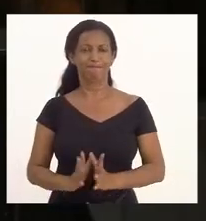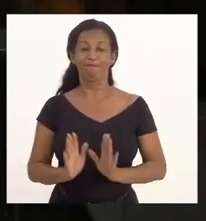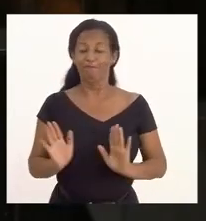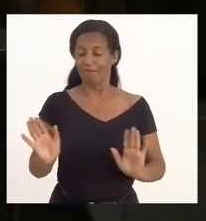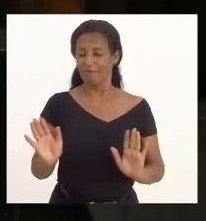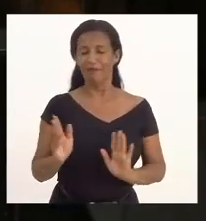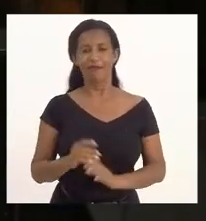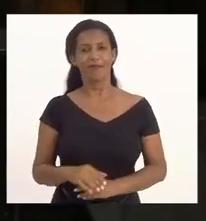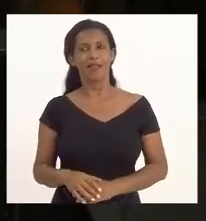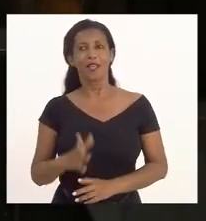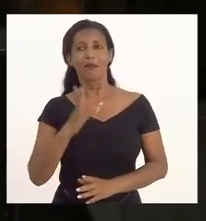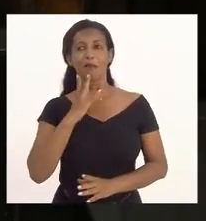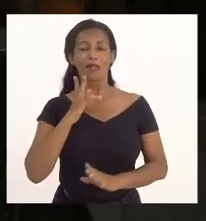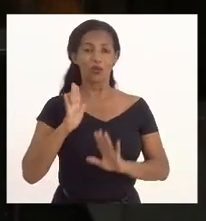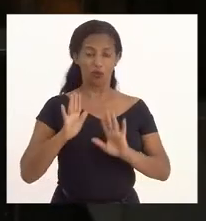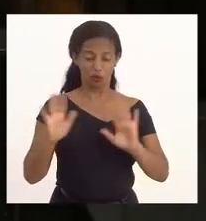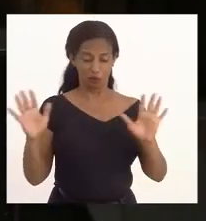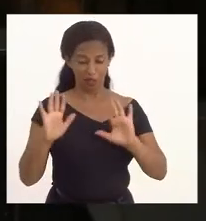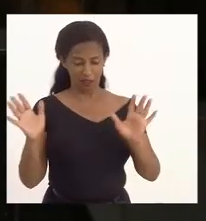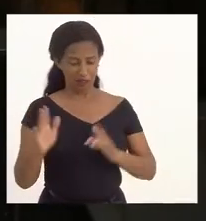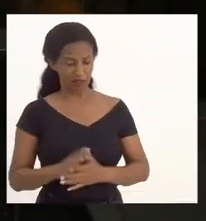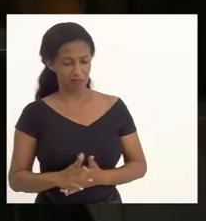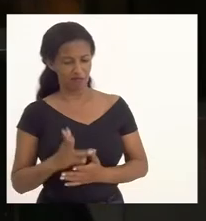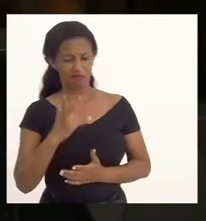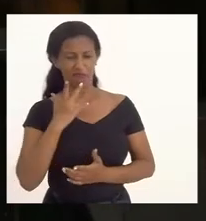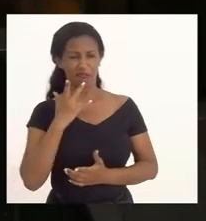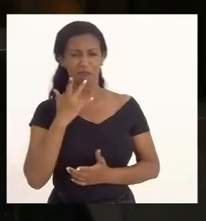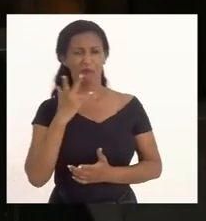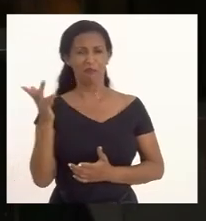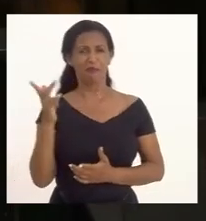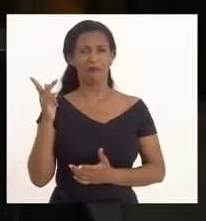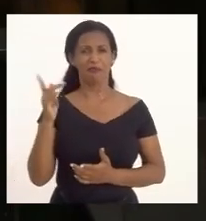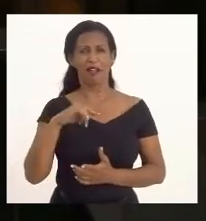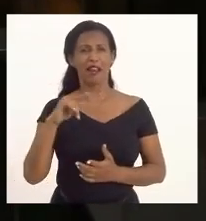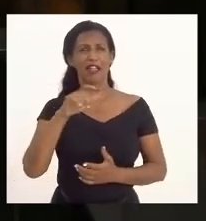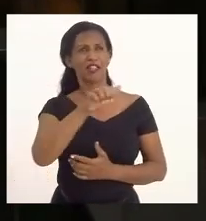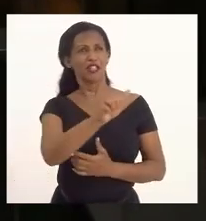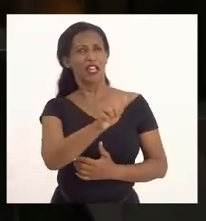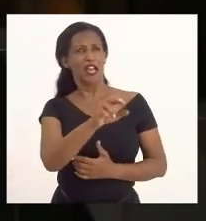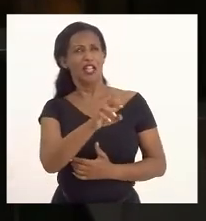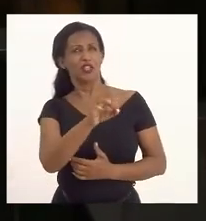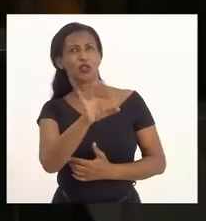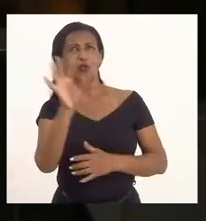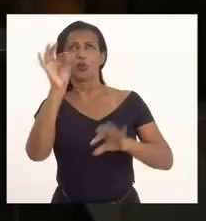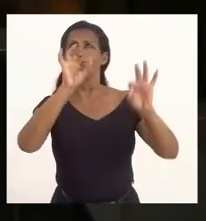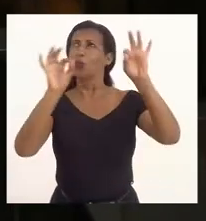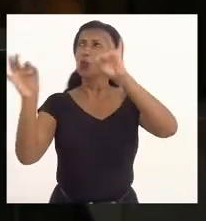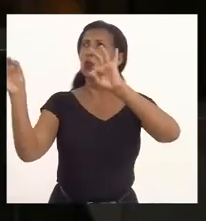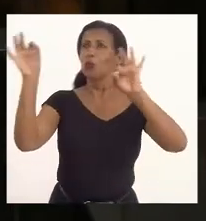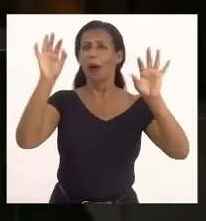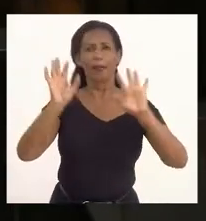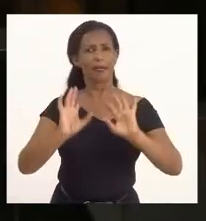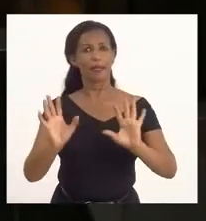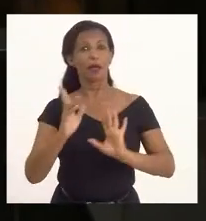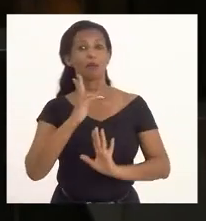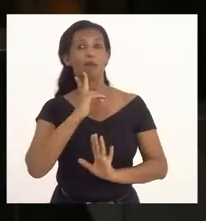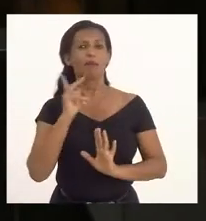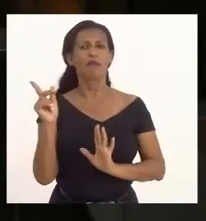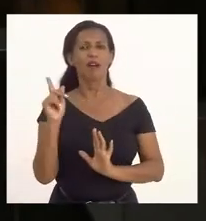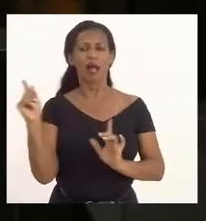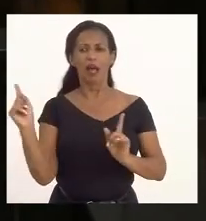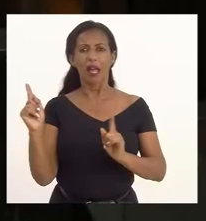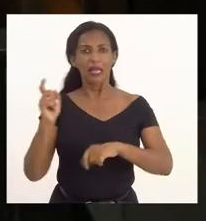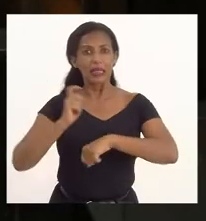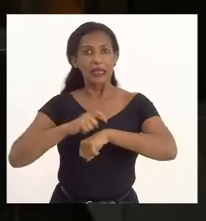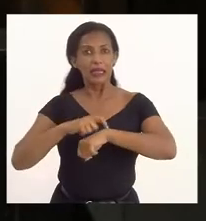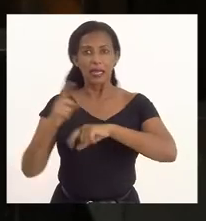Mas estou dizendo isso não para falar de astronomia nem de astrologia, mas exatamente para dizer o pouco